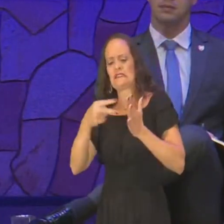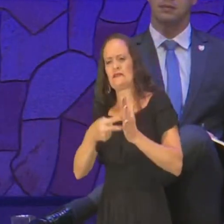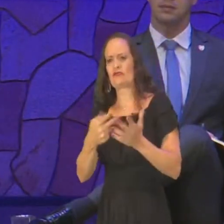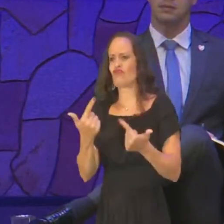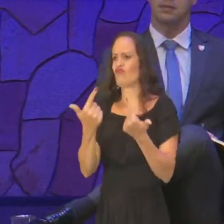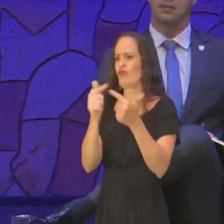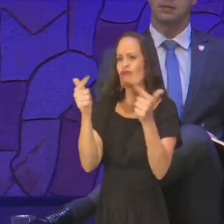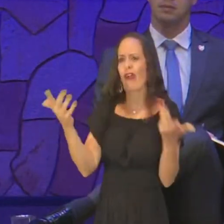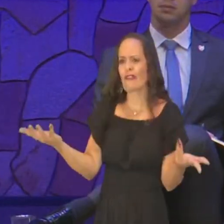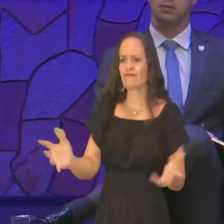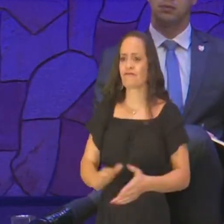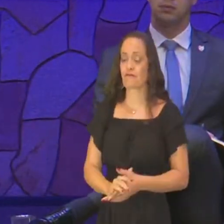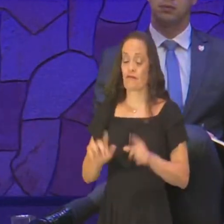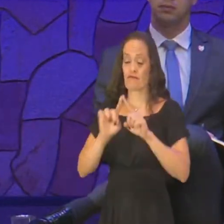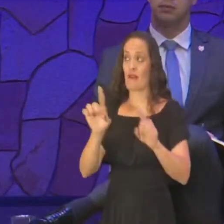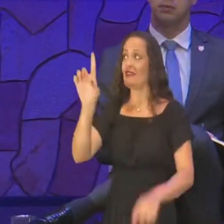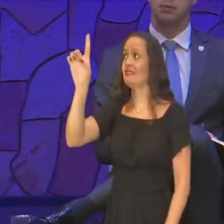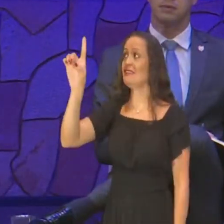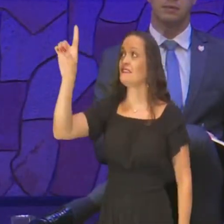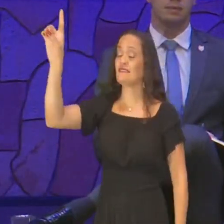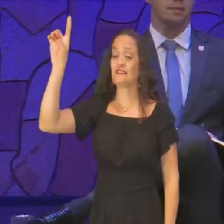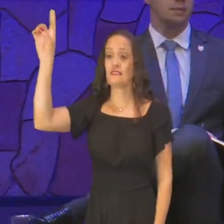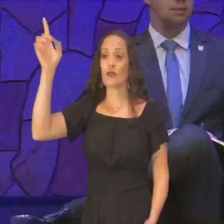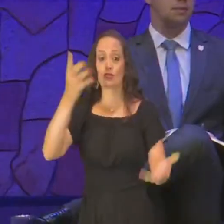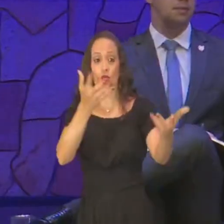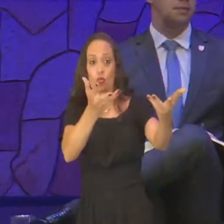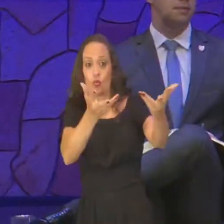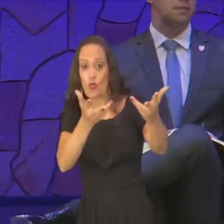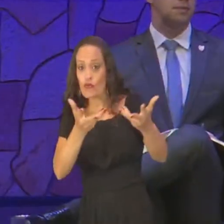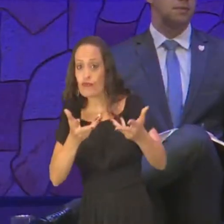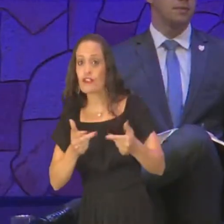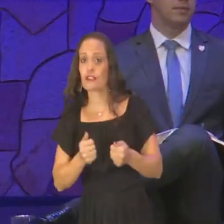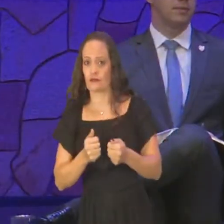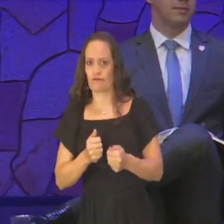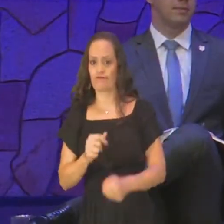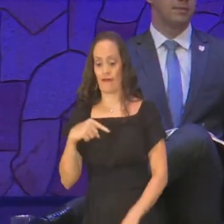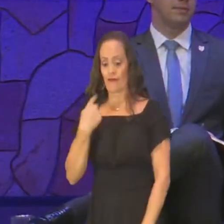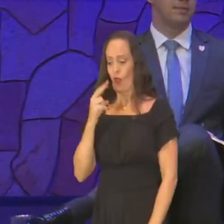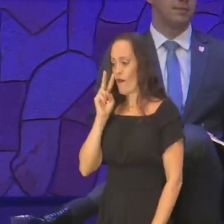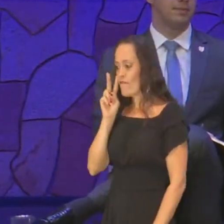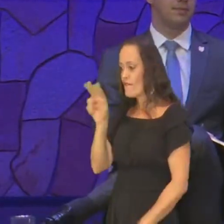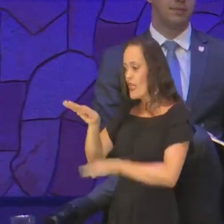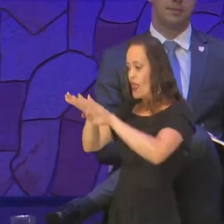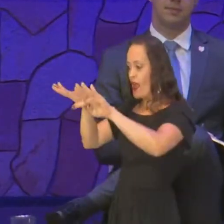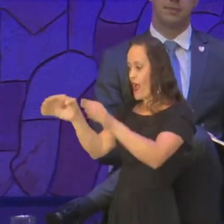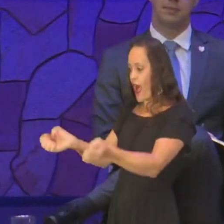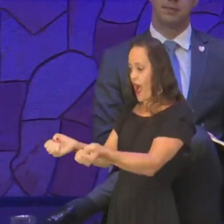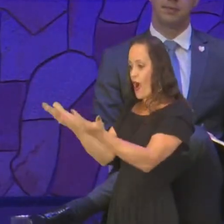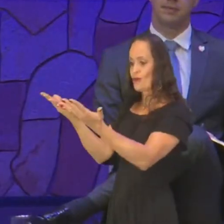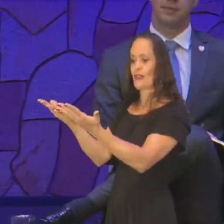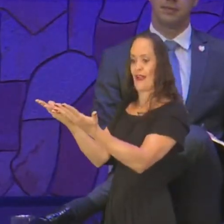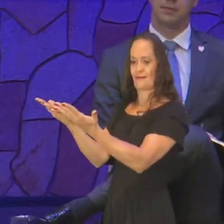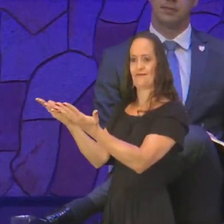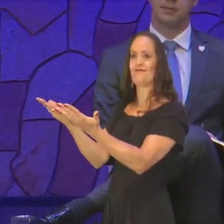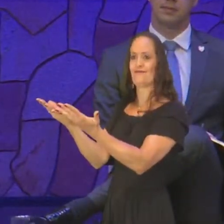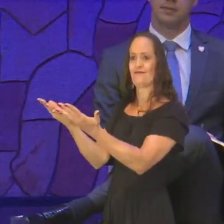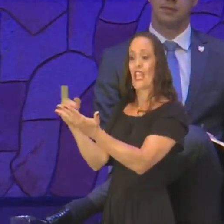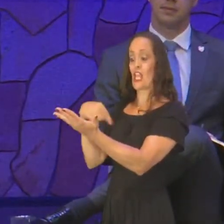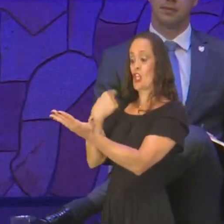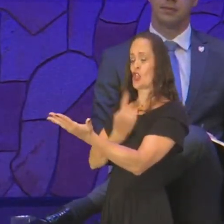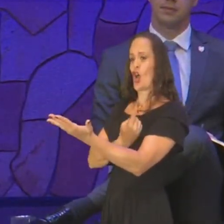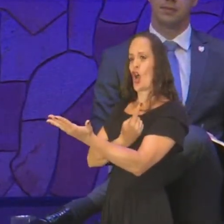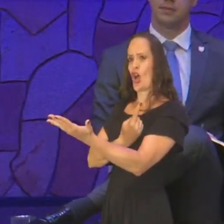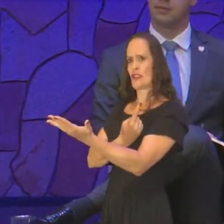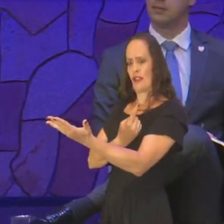Deus convida cada um de nós essa noite para que possamos olhar para este altar, para que possamos buscar em nossa vida, para